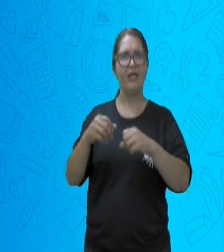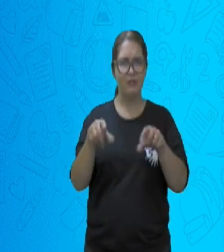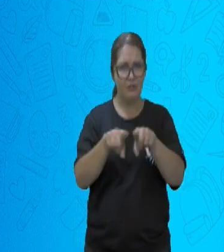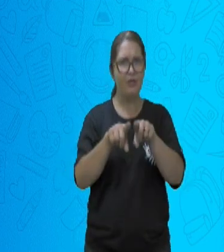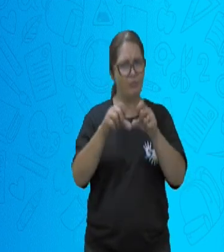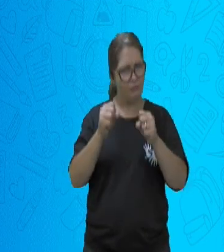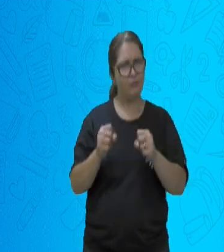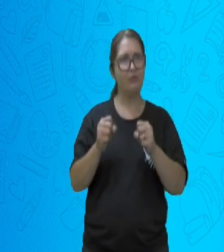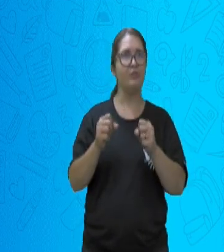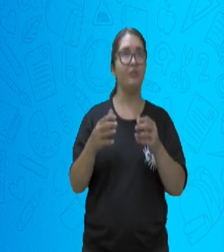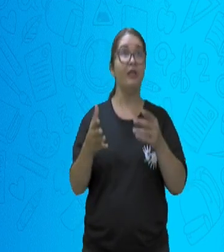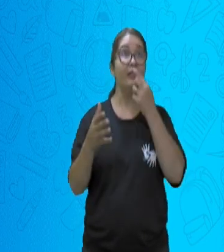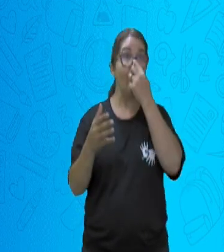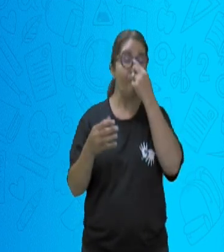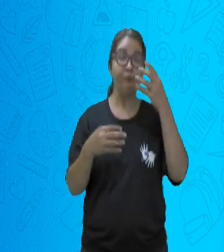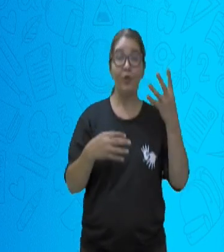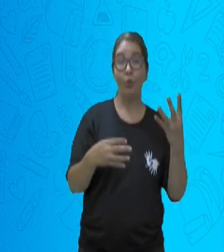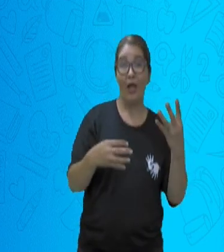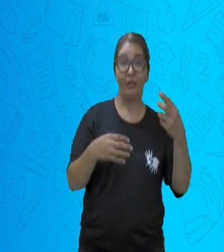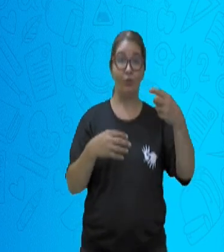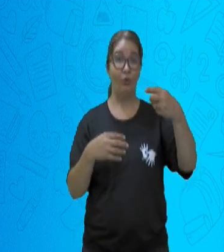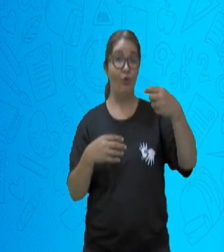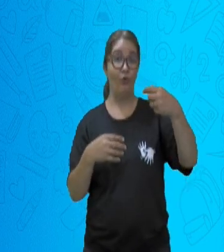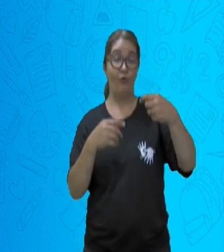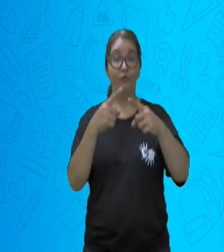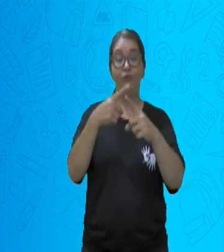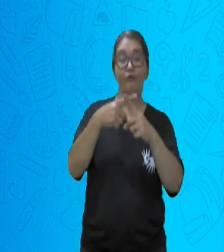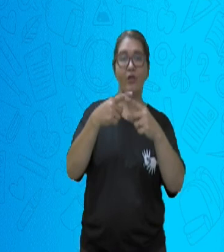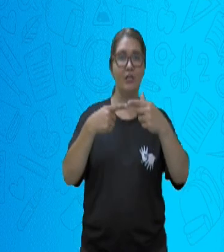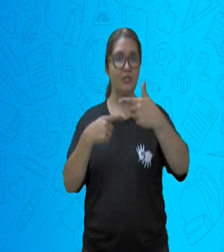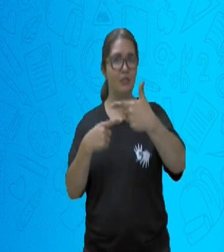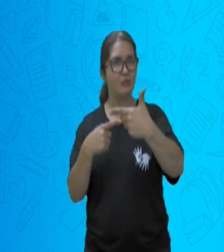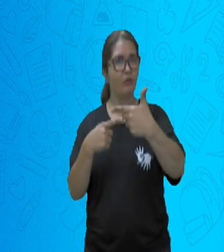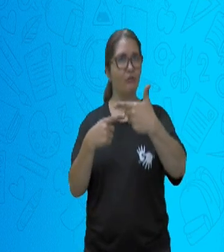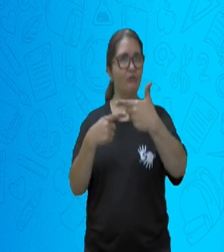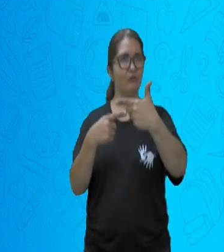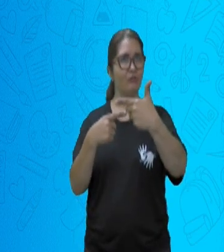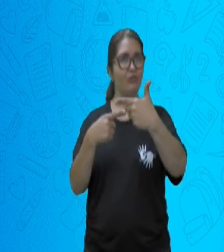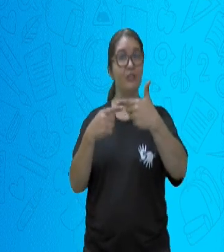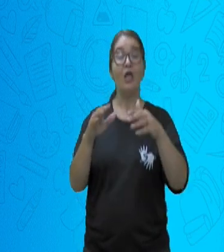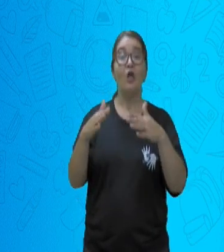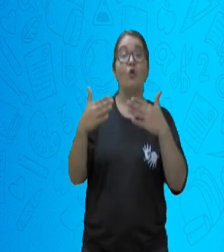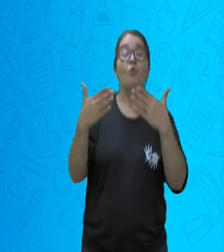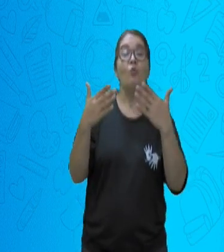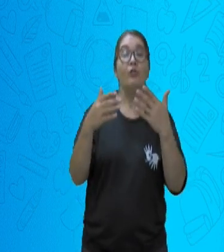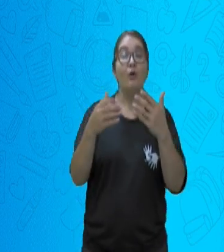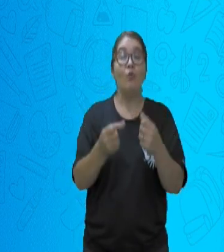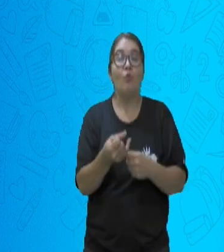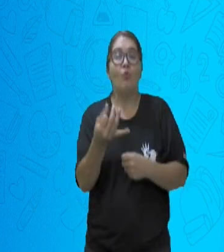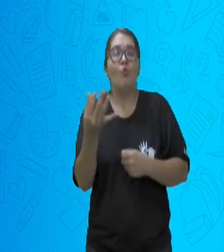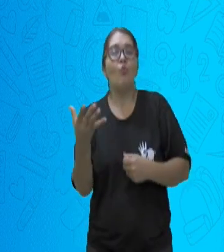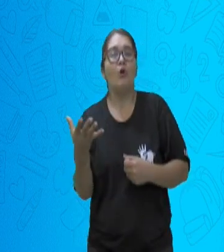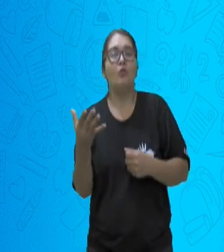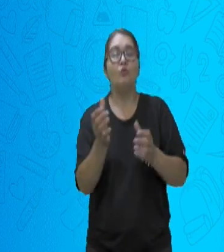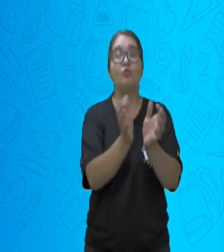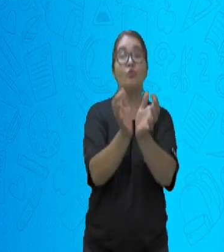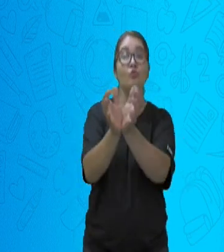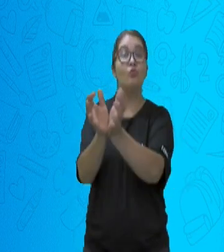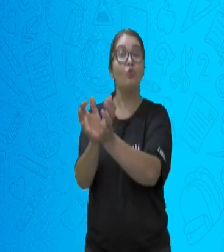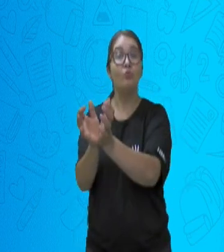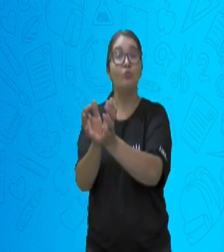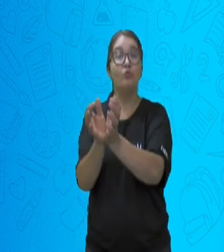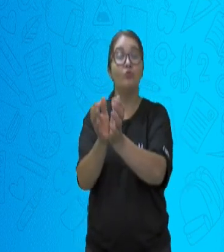2 também. Vamos pegar 4 vezes 2. Então, eu preciso de quantos grupos de 2? Eu preciso